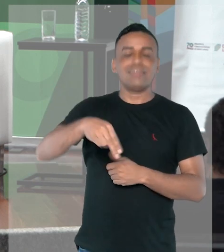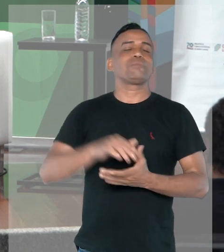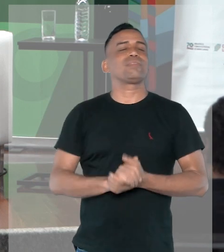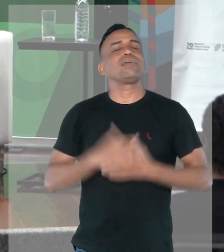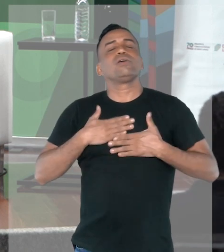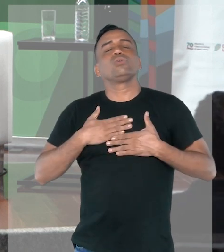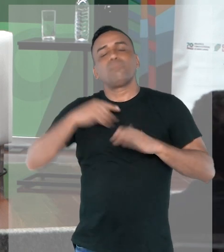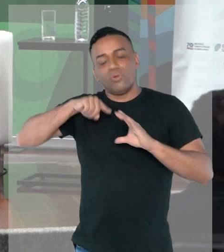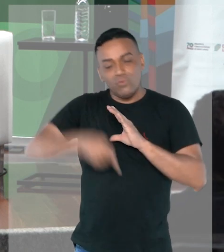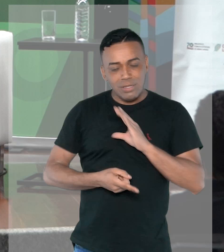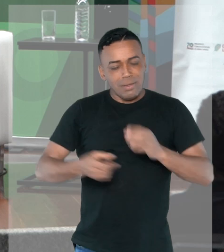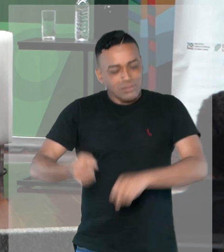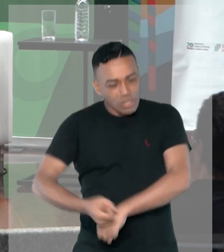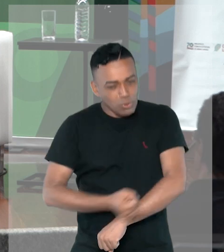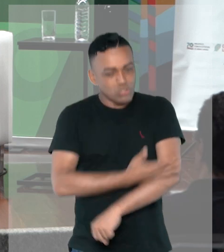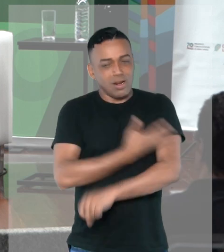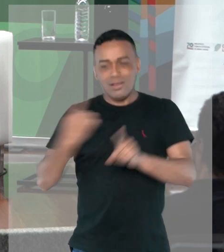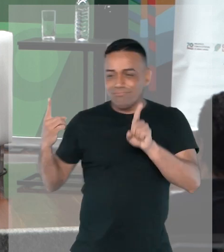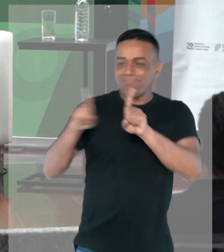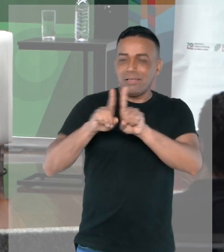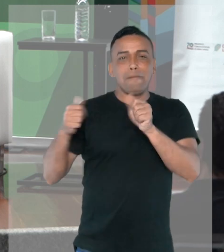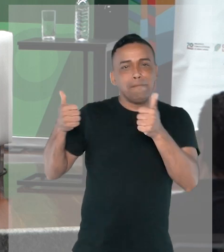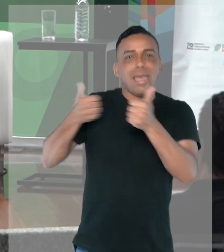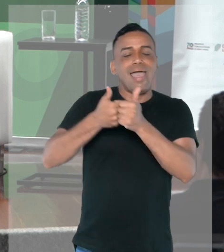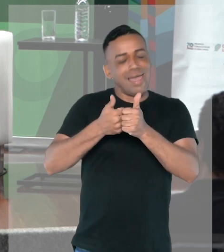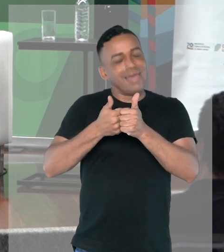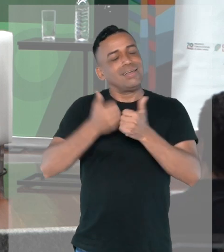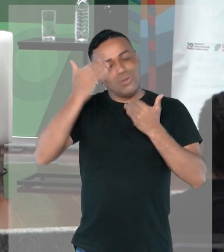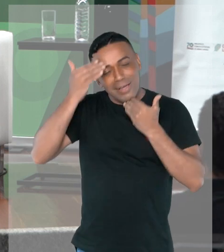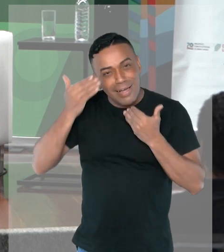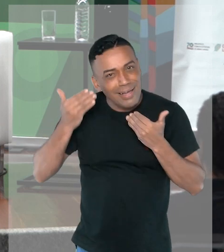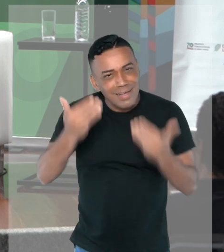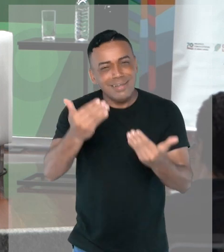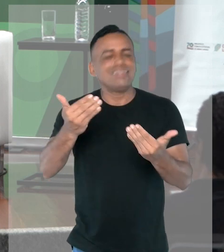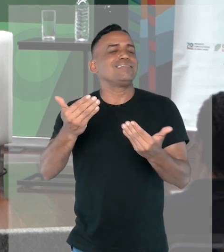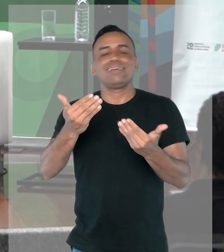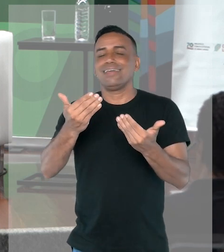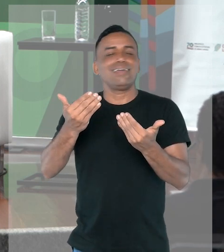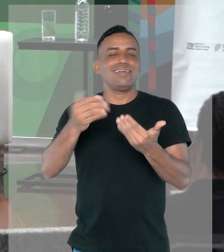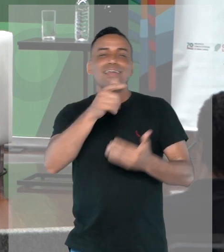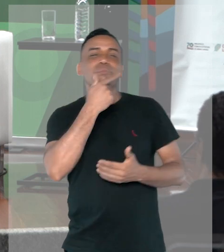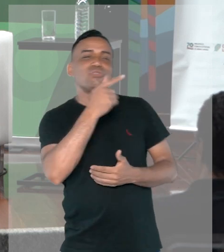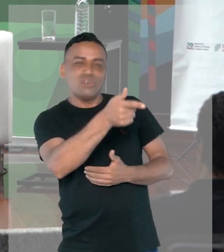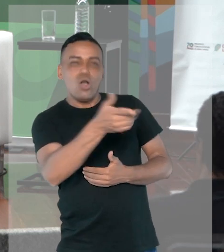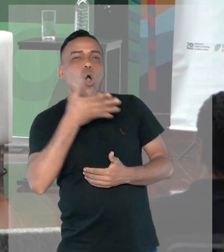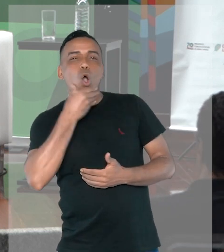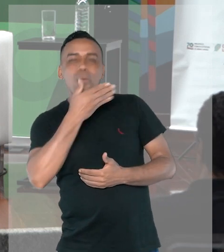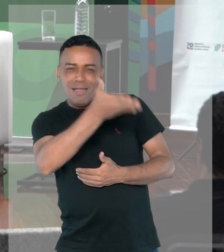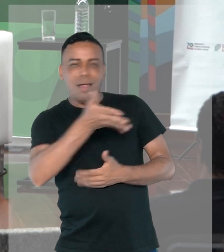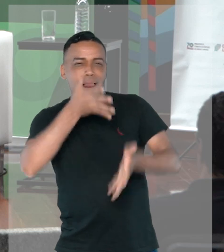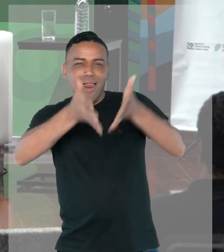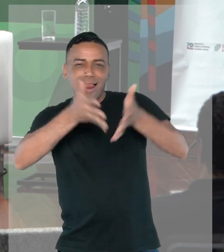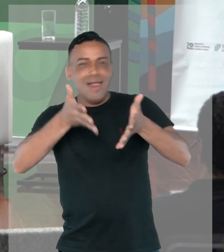mesmo profundamente emocionado de estar do seu lado. Quero te agradecer imensamente, faço das palavras do meu nobre amigo